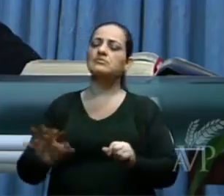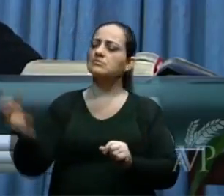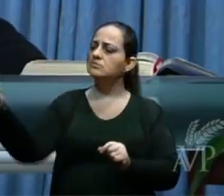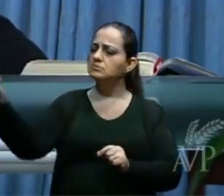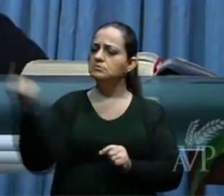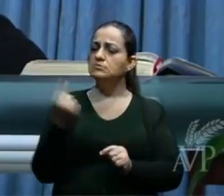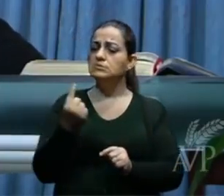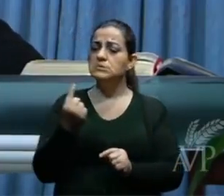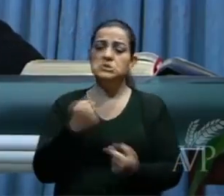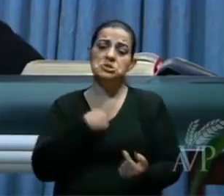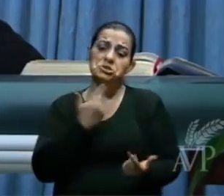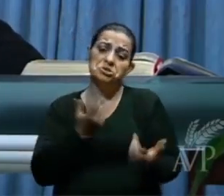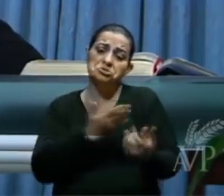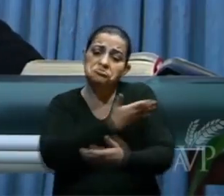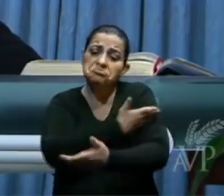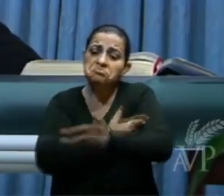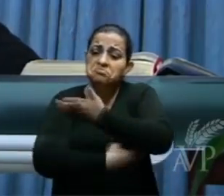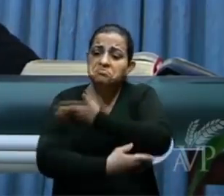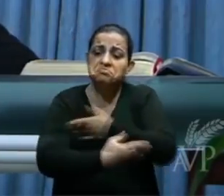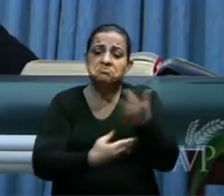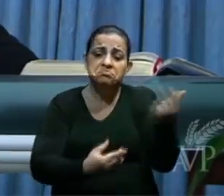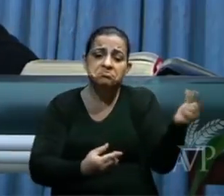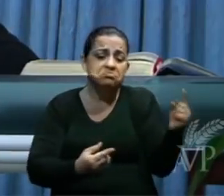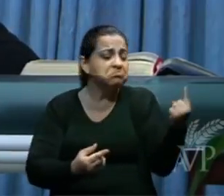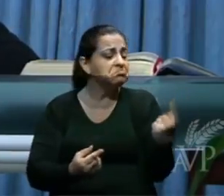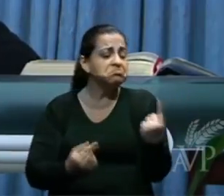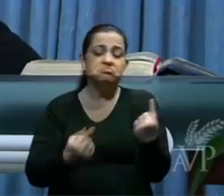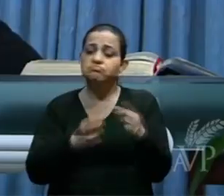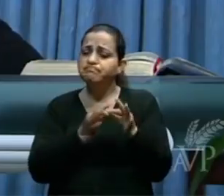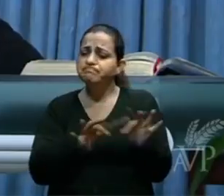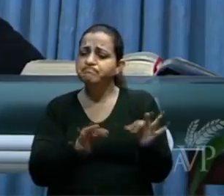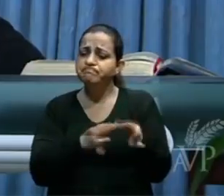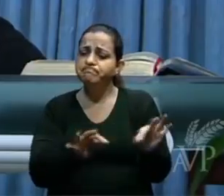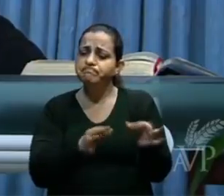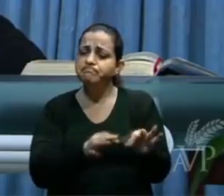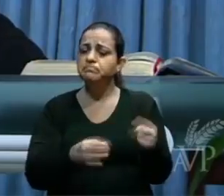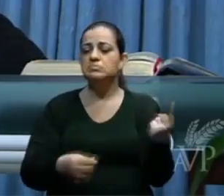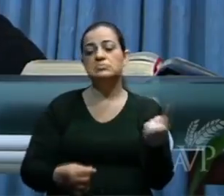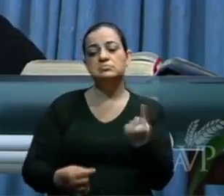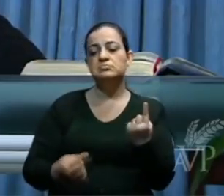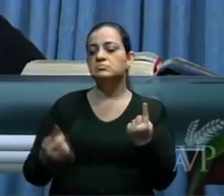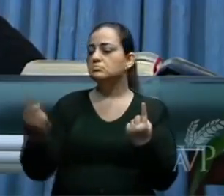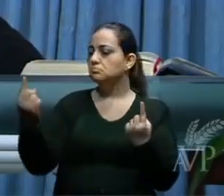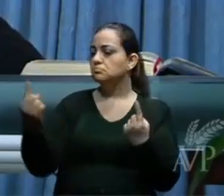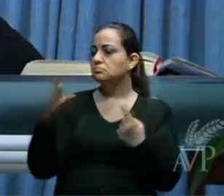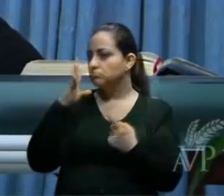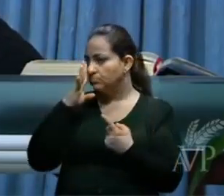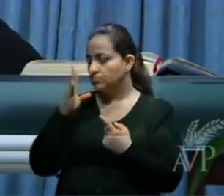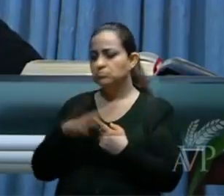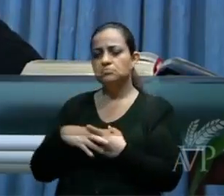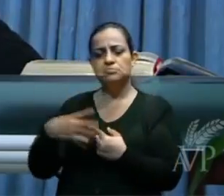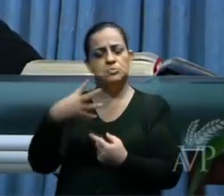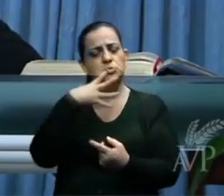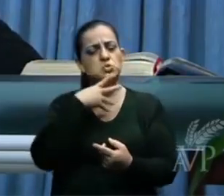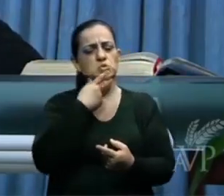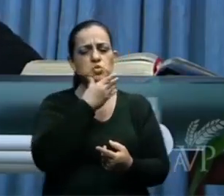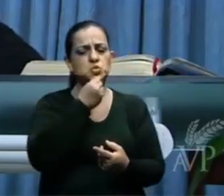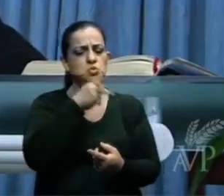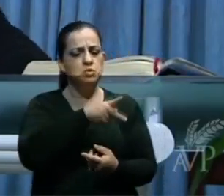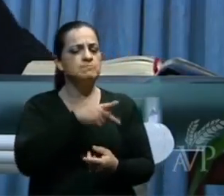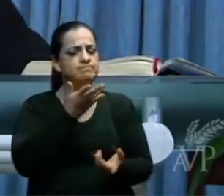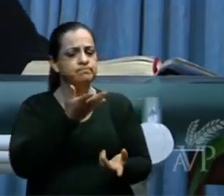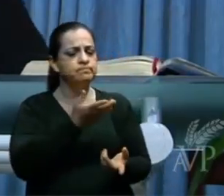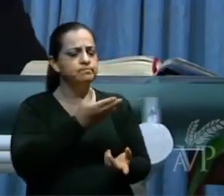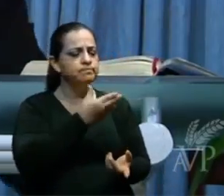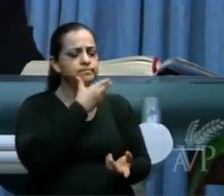newton lhe manga de camisa e tal ó irmãos john browne um pastor